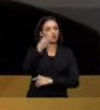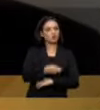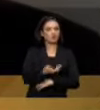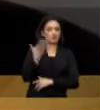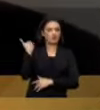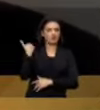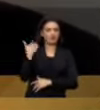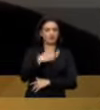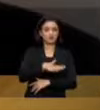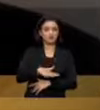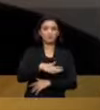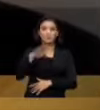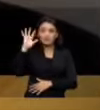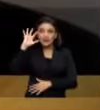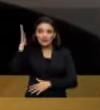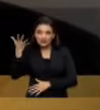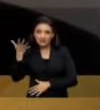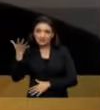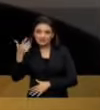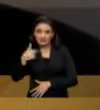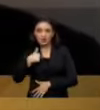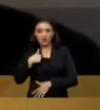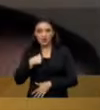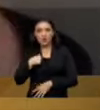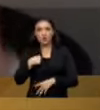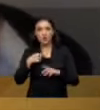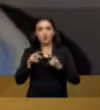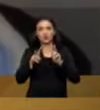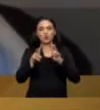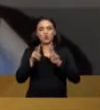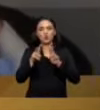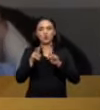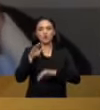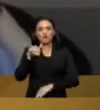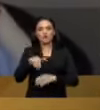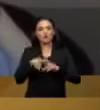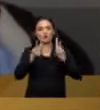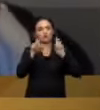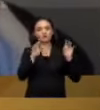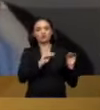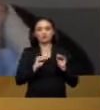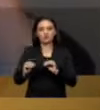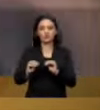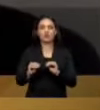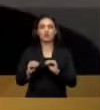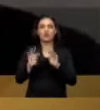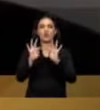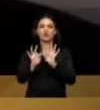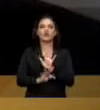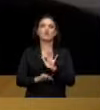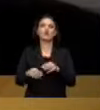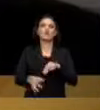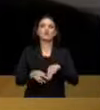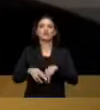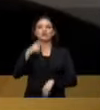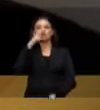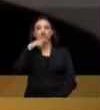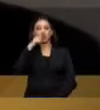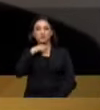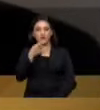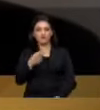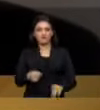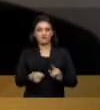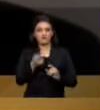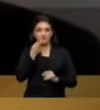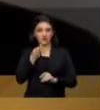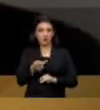agravada, reproduzi trecho do voto consignado pelo eminente ministro Gilmar Mendes, como proferiu